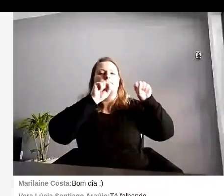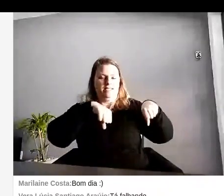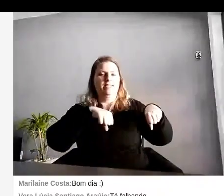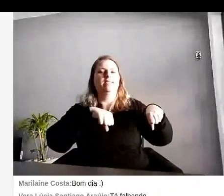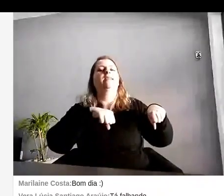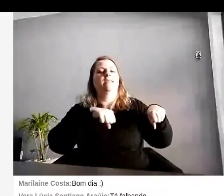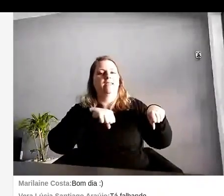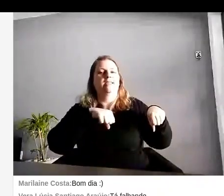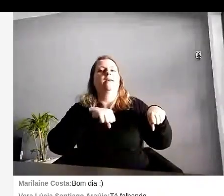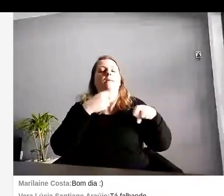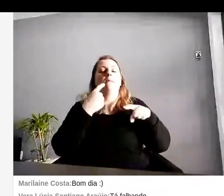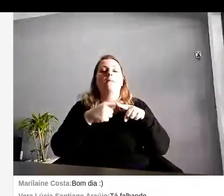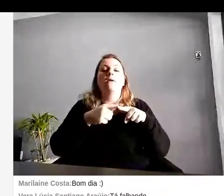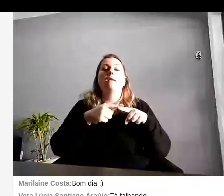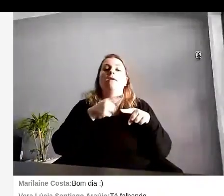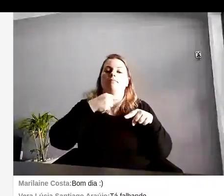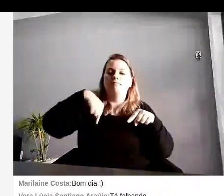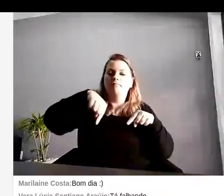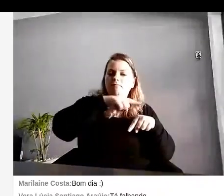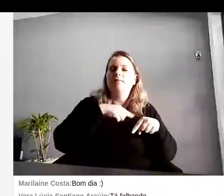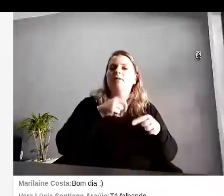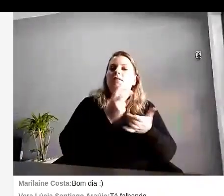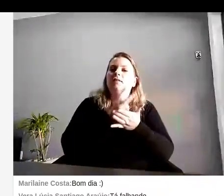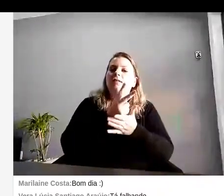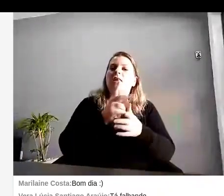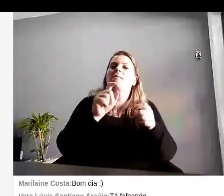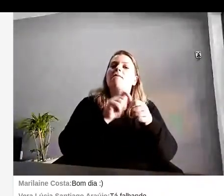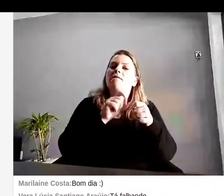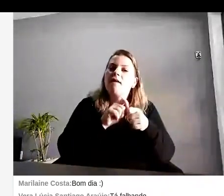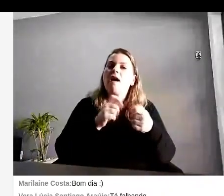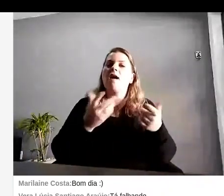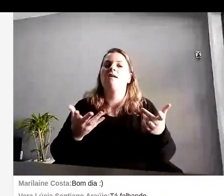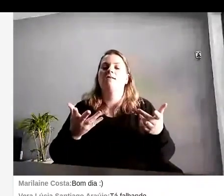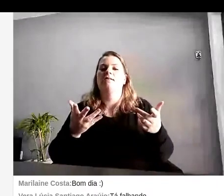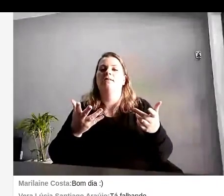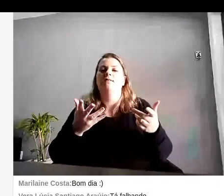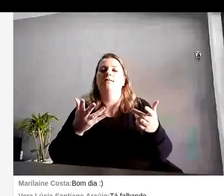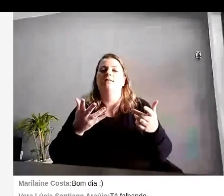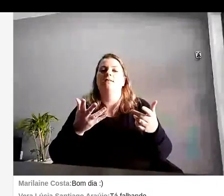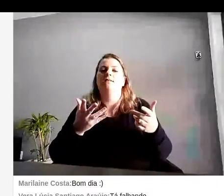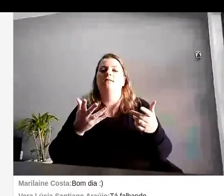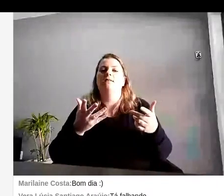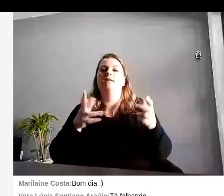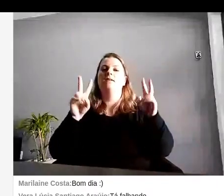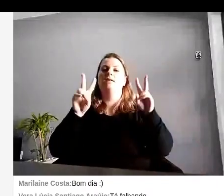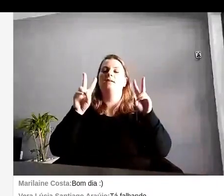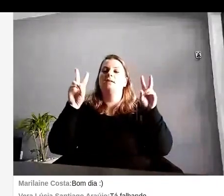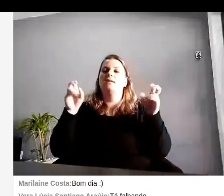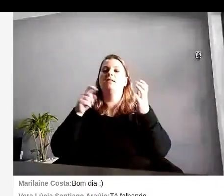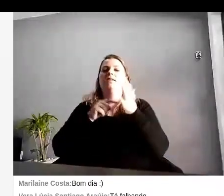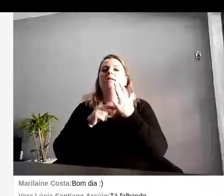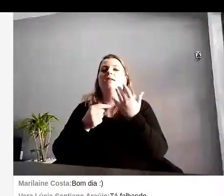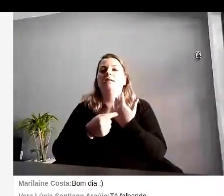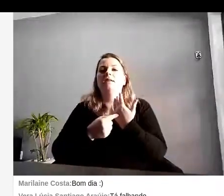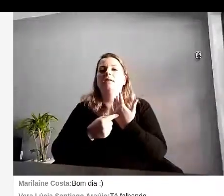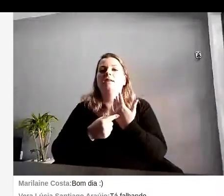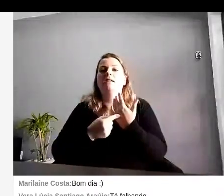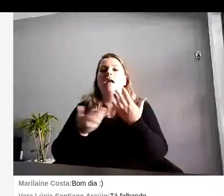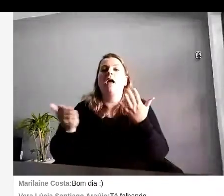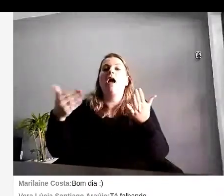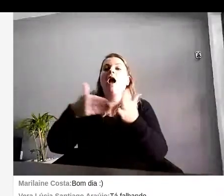nada de nós sem nós, que é o conhecido lema que ainda hoje se tenta em muitos